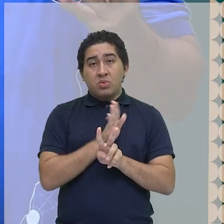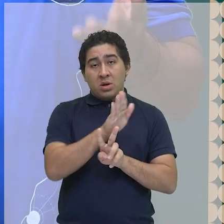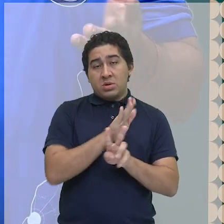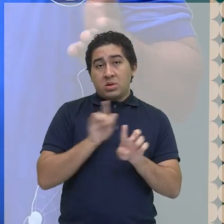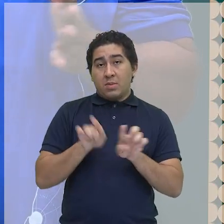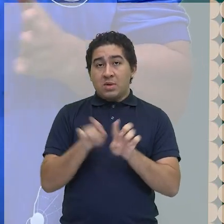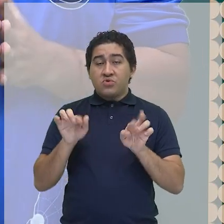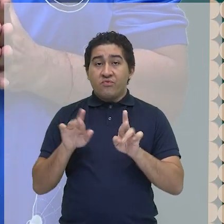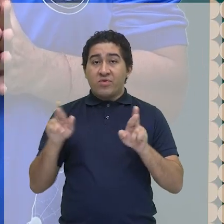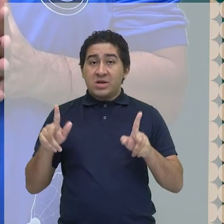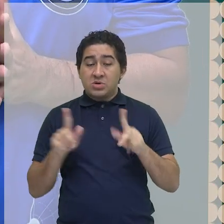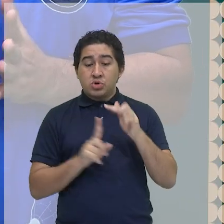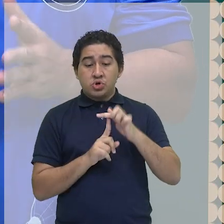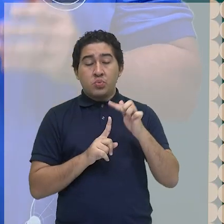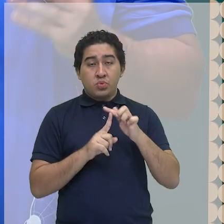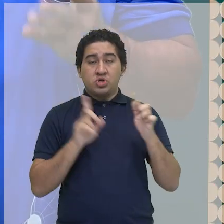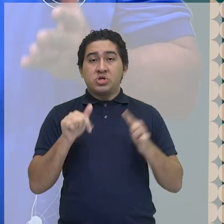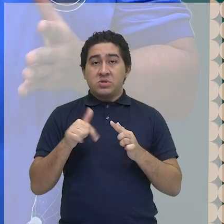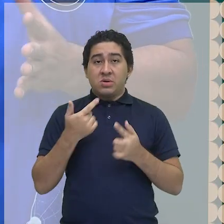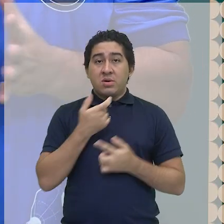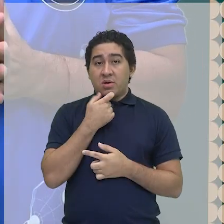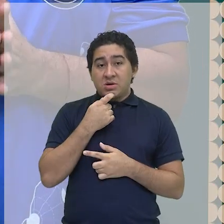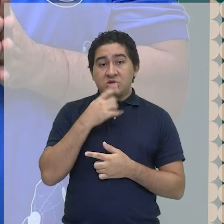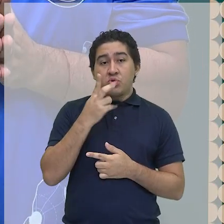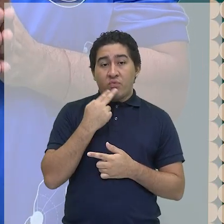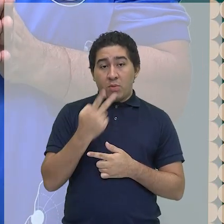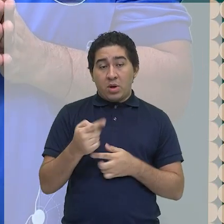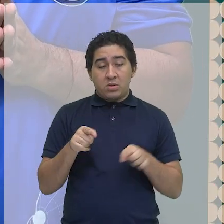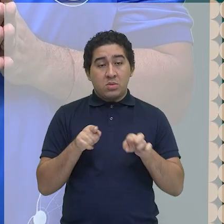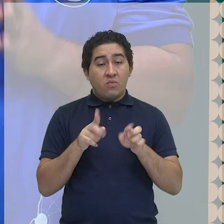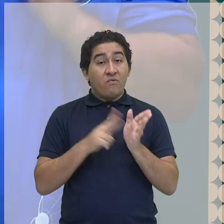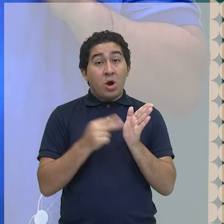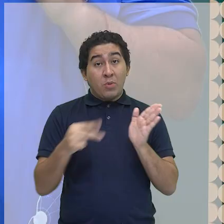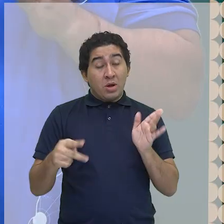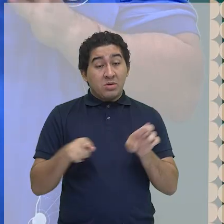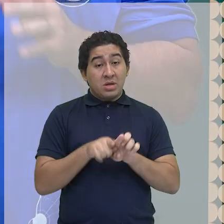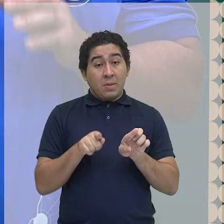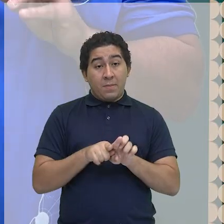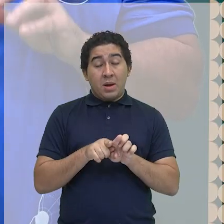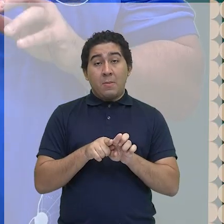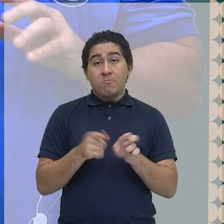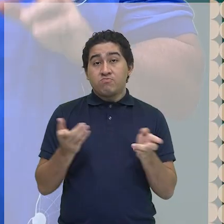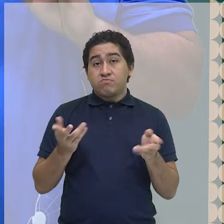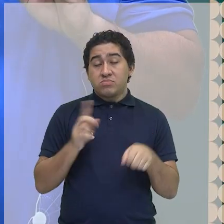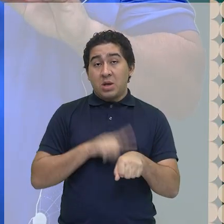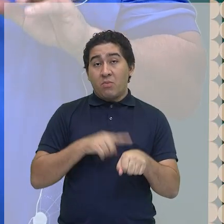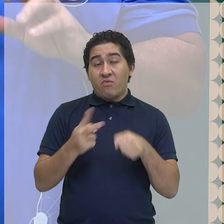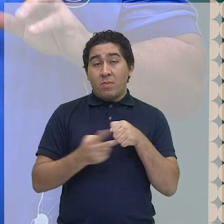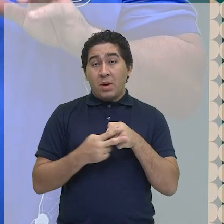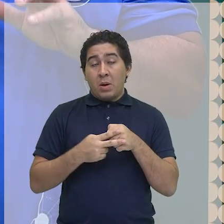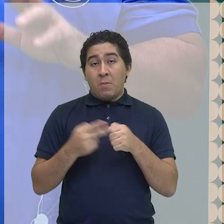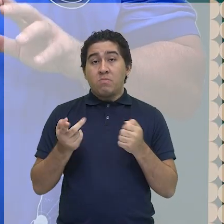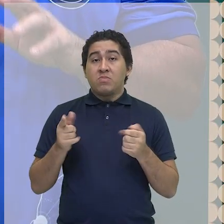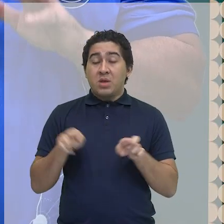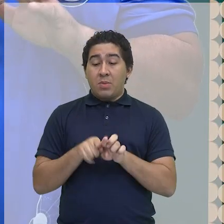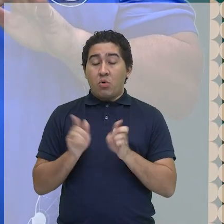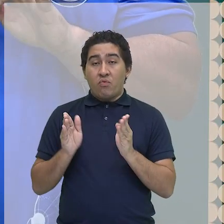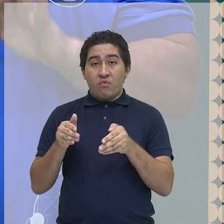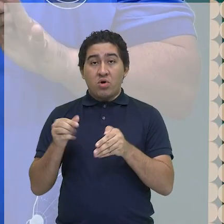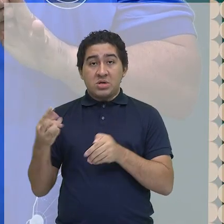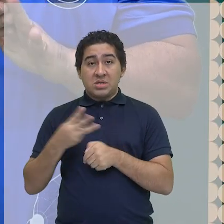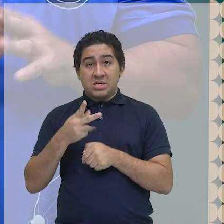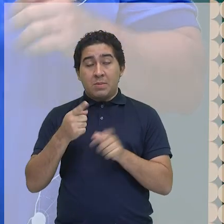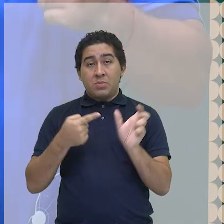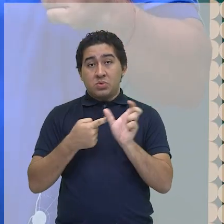as diferenças dos tipos de inglês no vocabulário e o Simple Present, o foco para a terceira pessoa, he, she